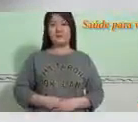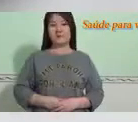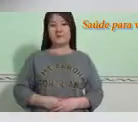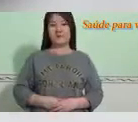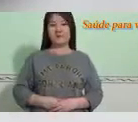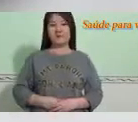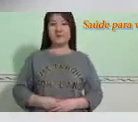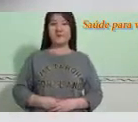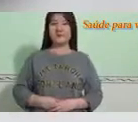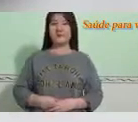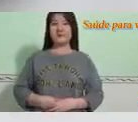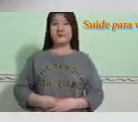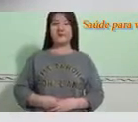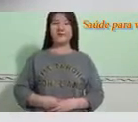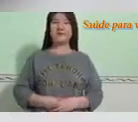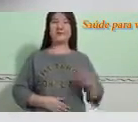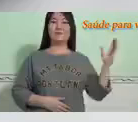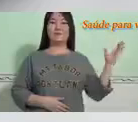COMINTERVALOD 7 dias cada dose doxiciclina,